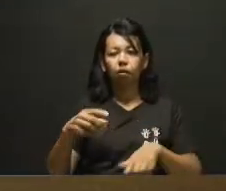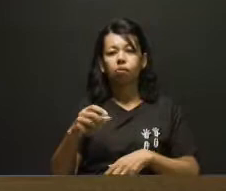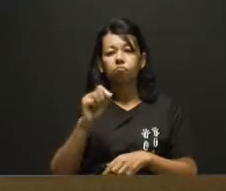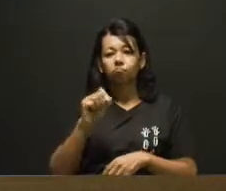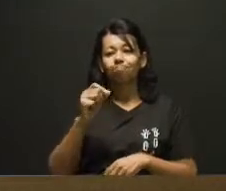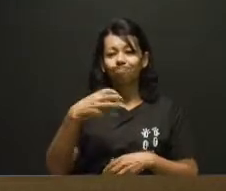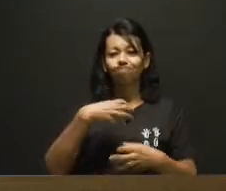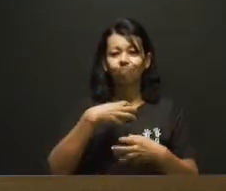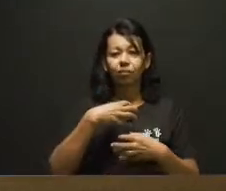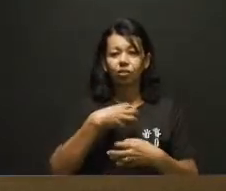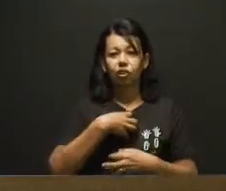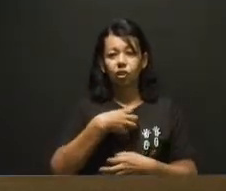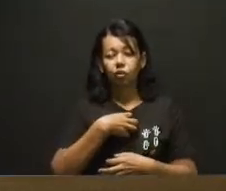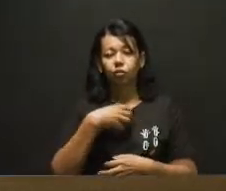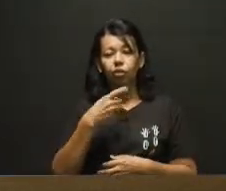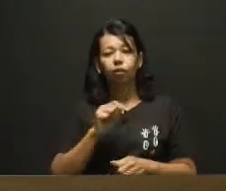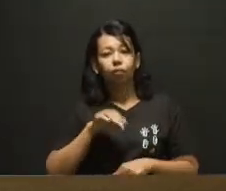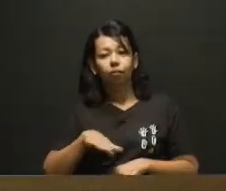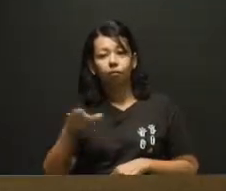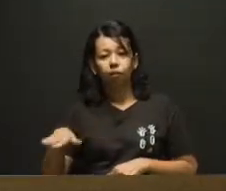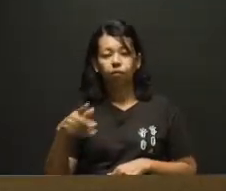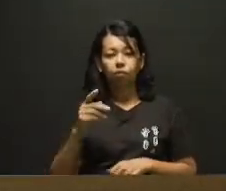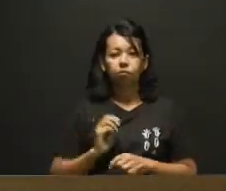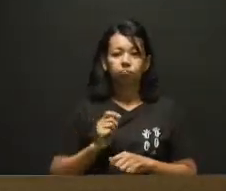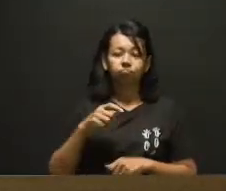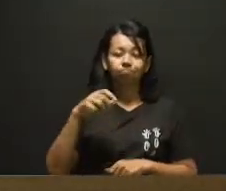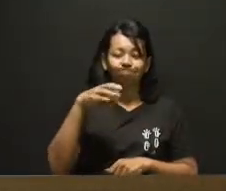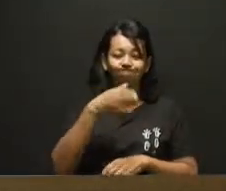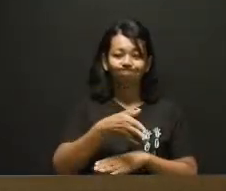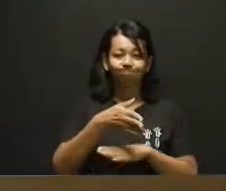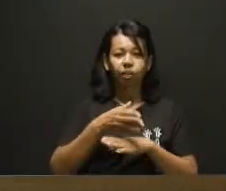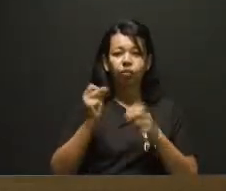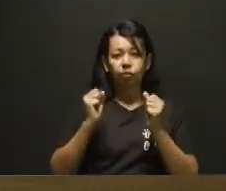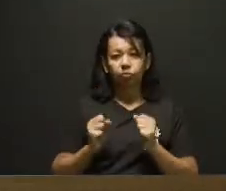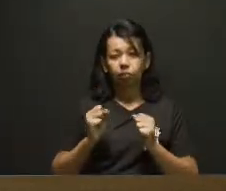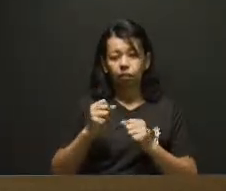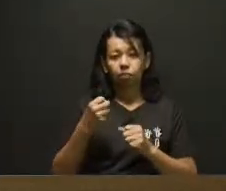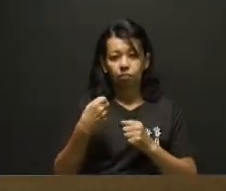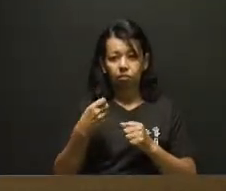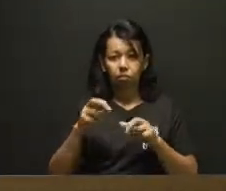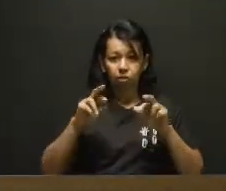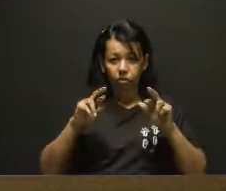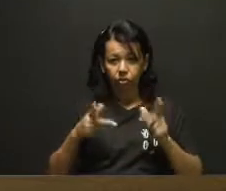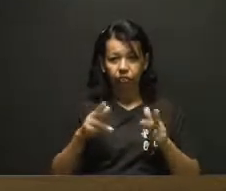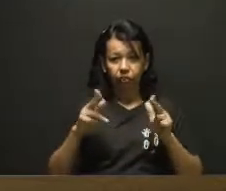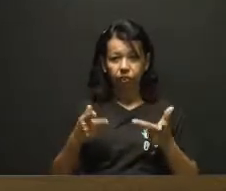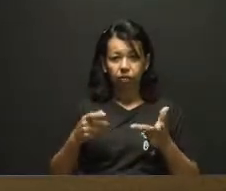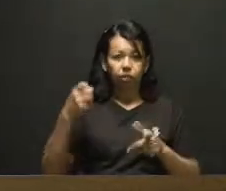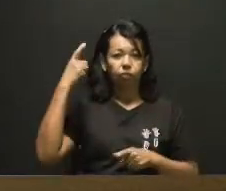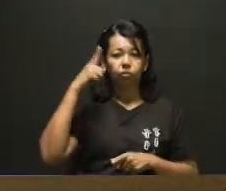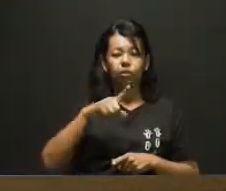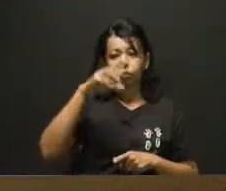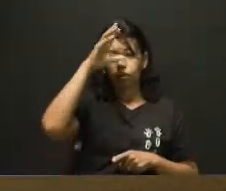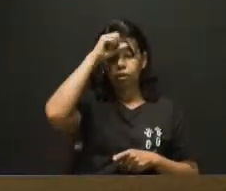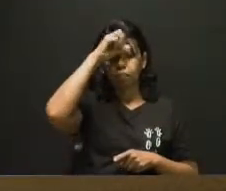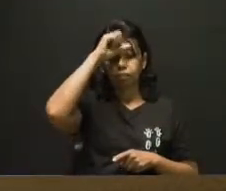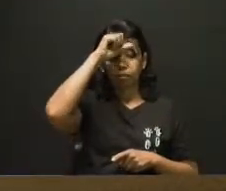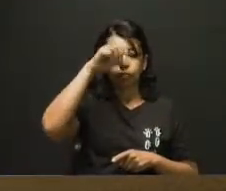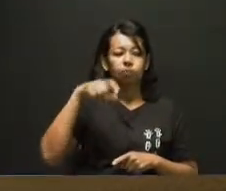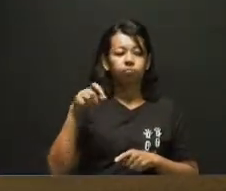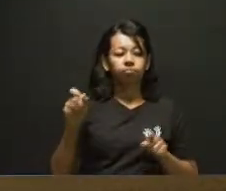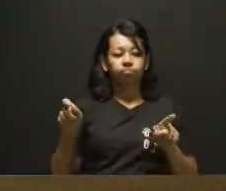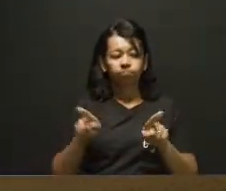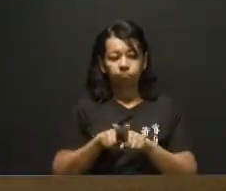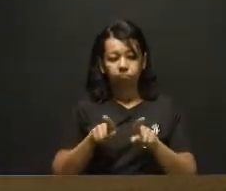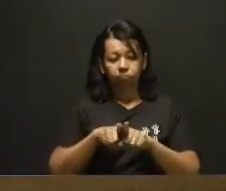aquela criança nas suas possibilidades e nas suas diversidades vão conseguir aprender então esse é um